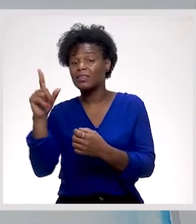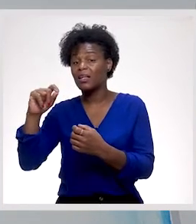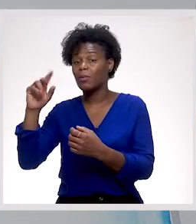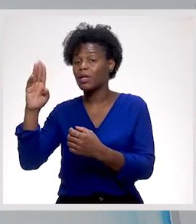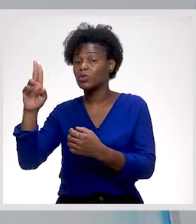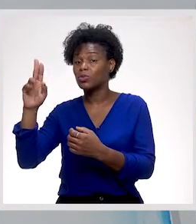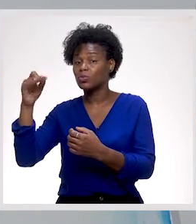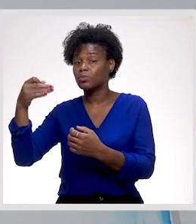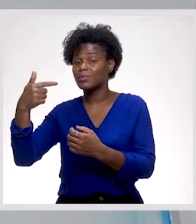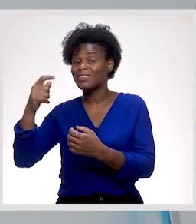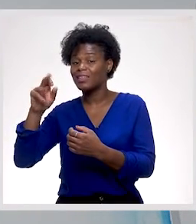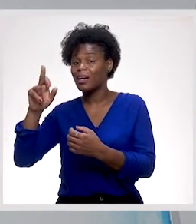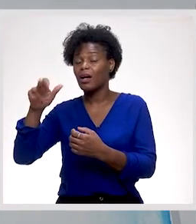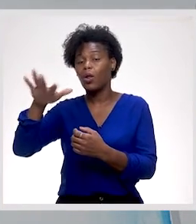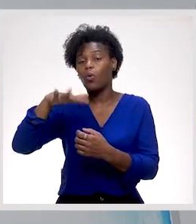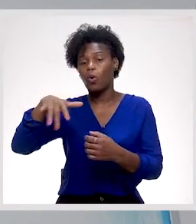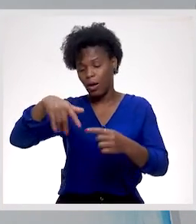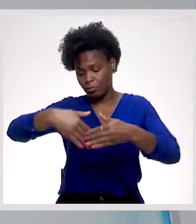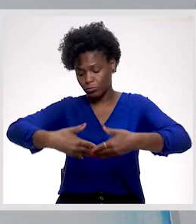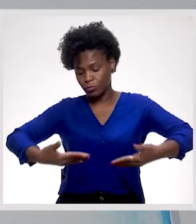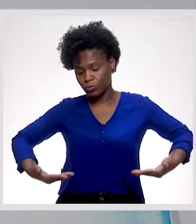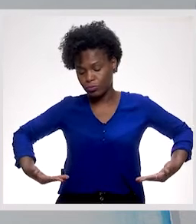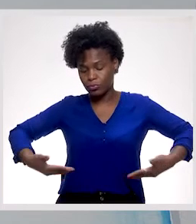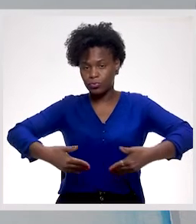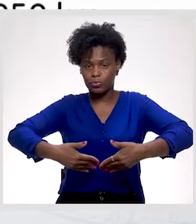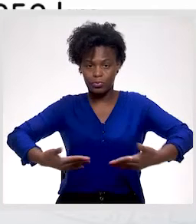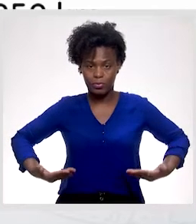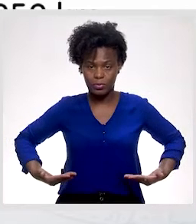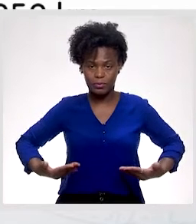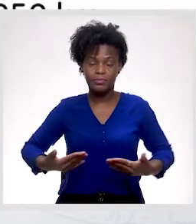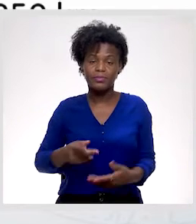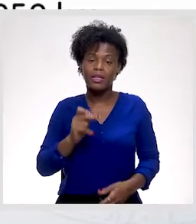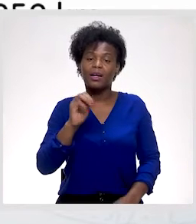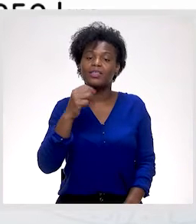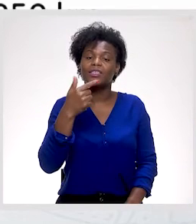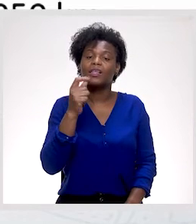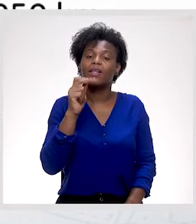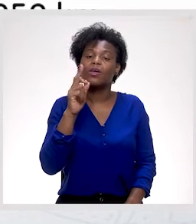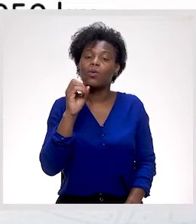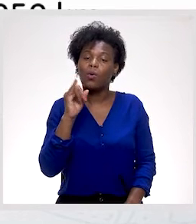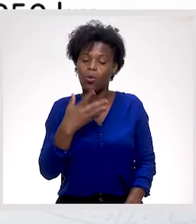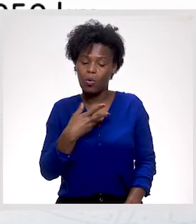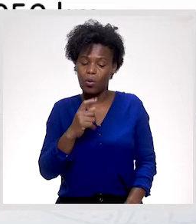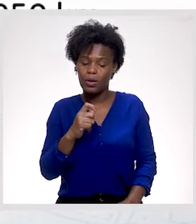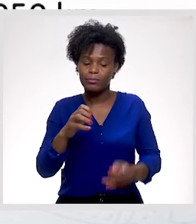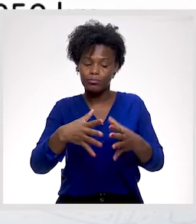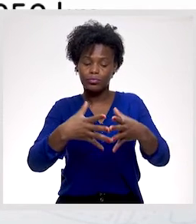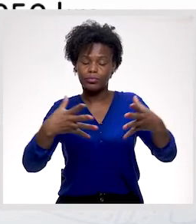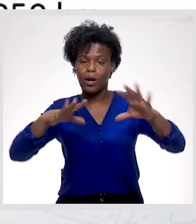a cintura de asteroides. E ele tem um diâmetro